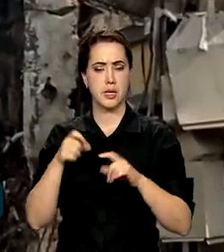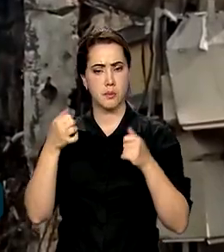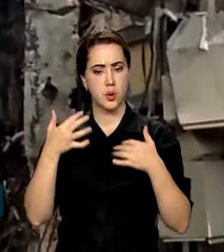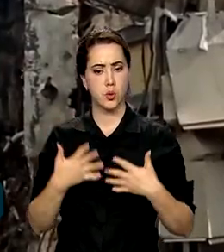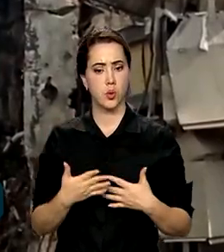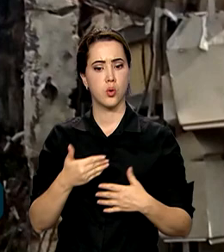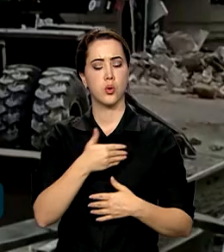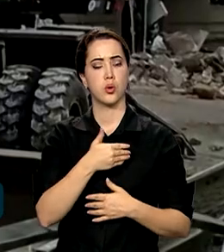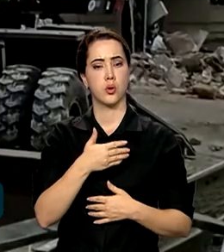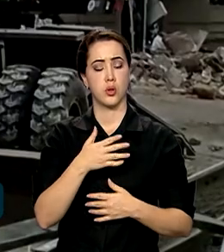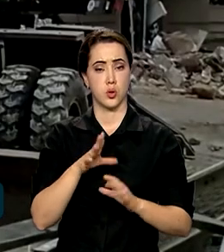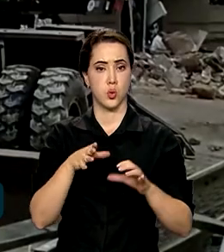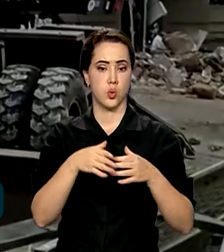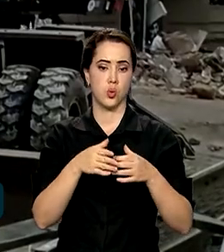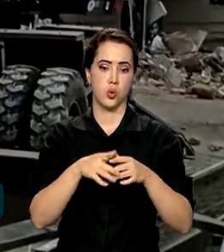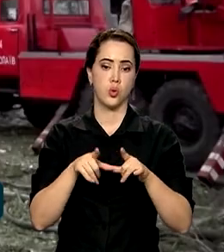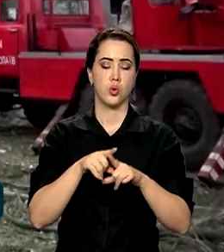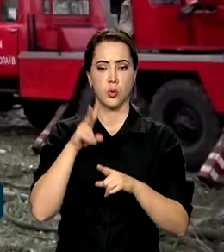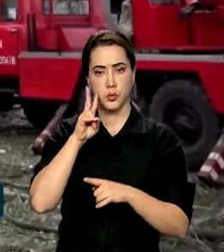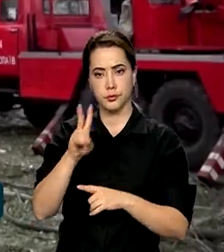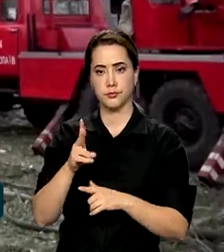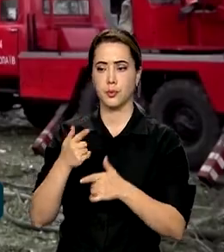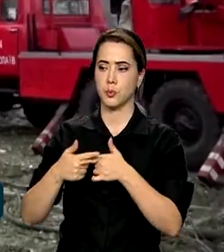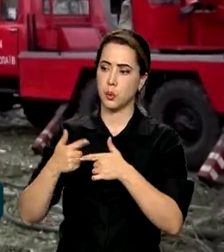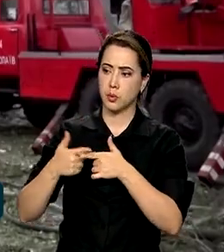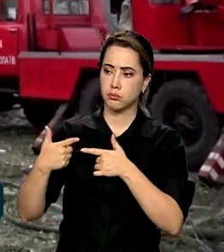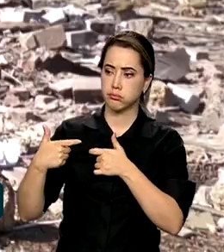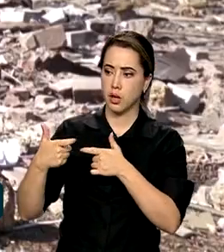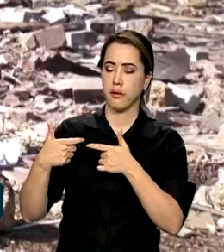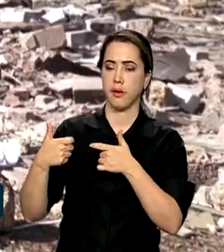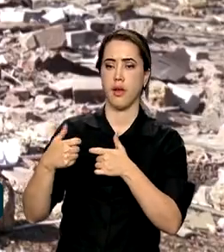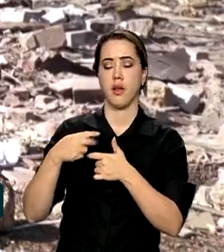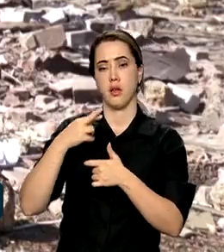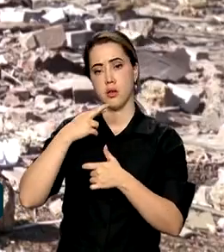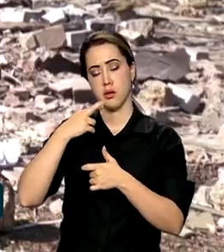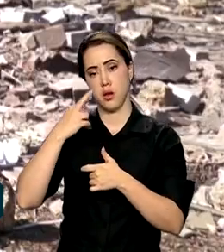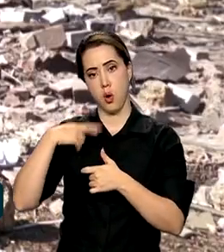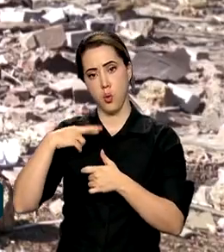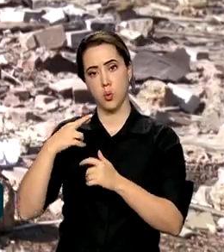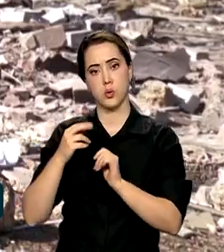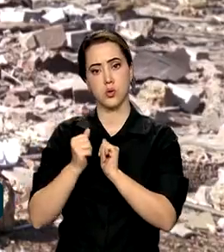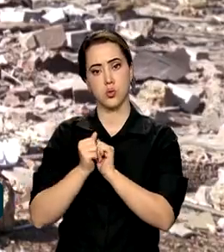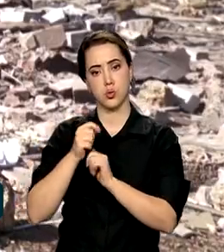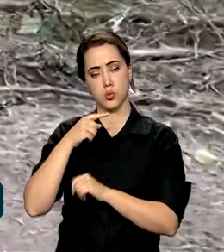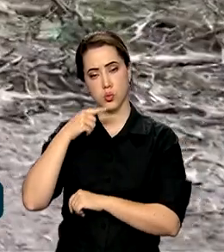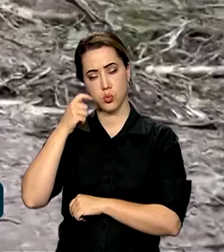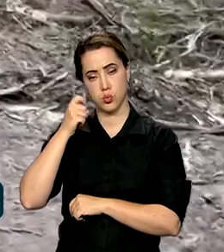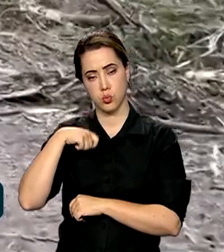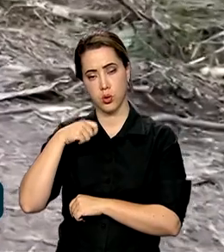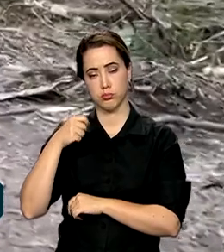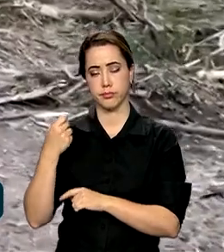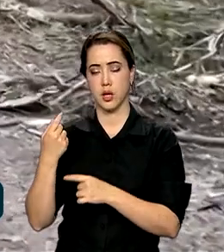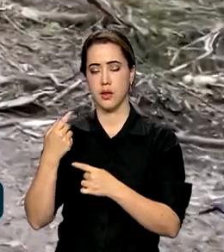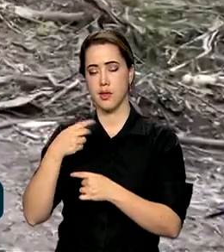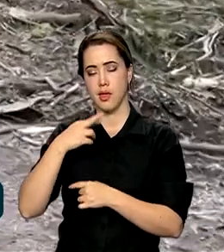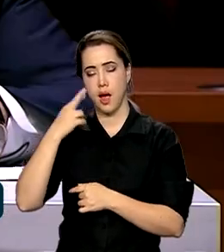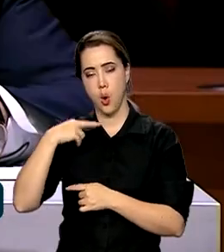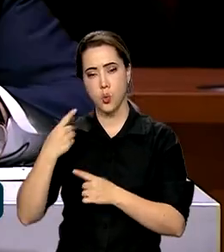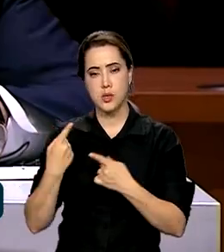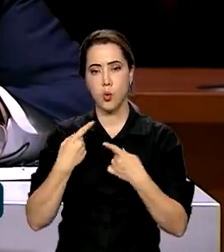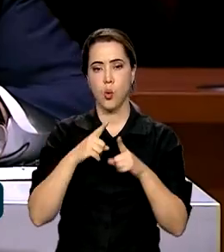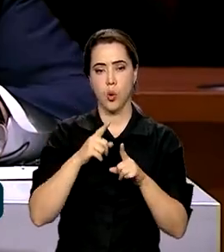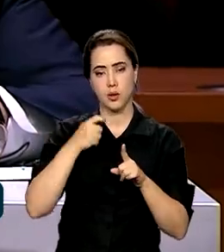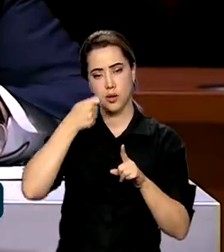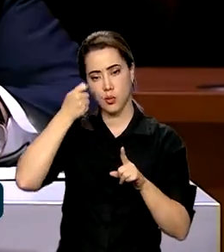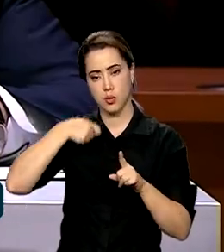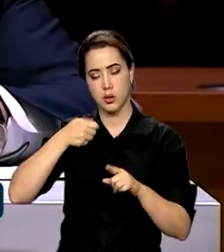enfrenta as consequências do conflito entre Rússia e Ucrânia e pediu um esforço coletivo para frear a guerra.